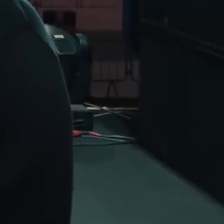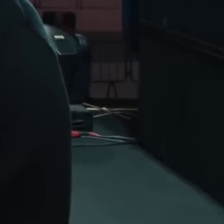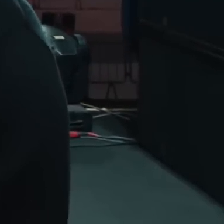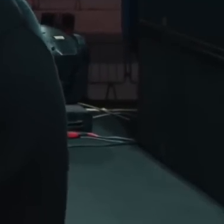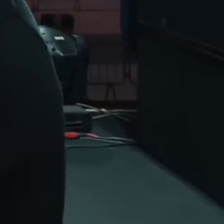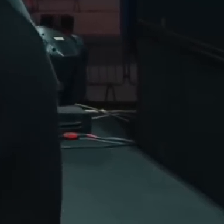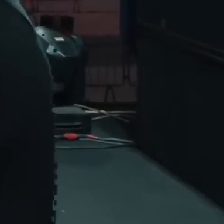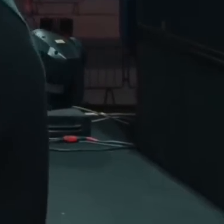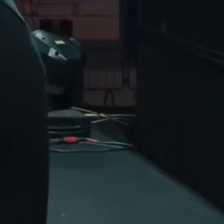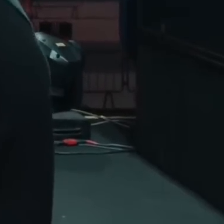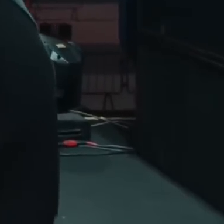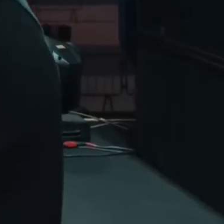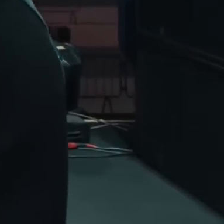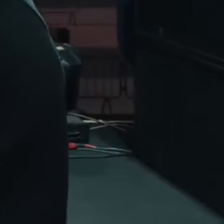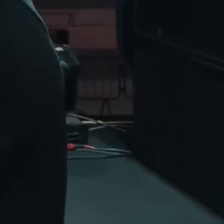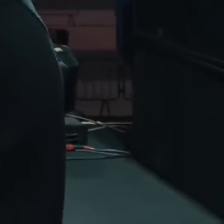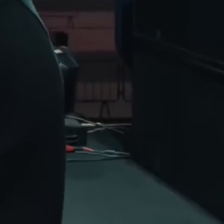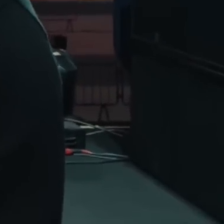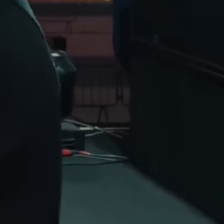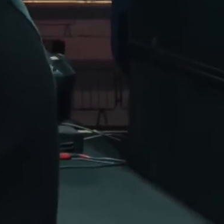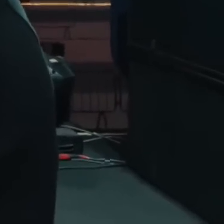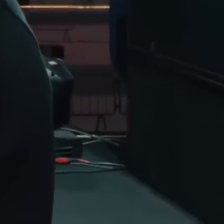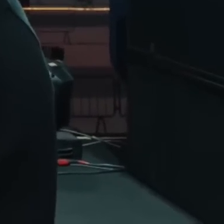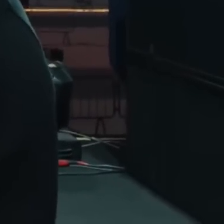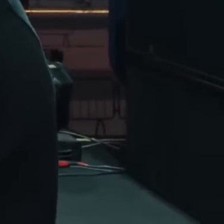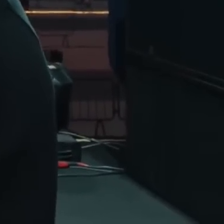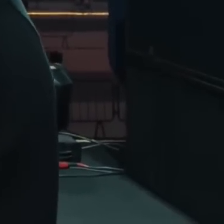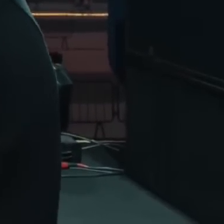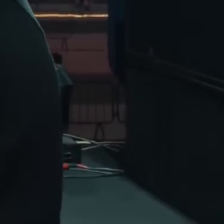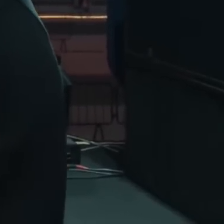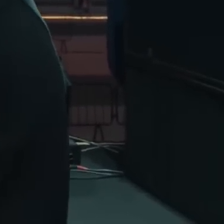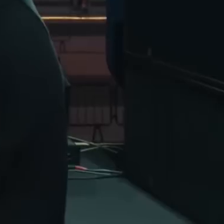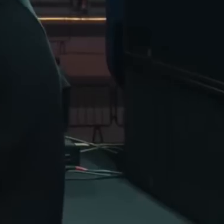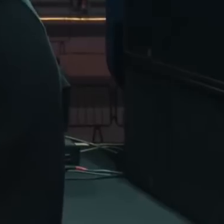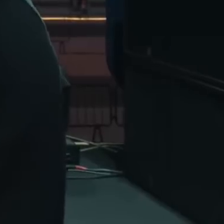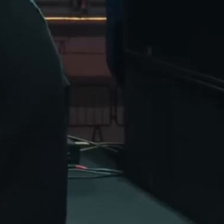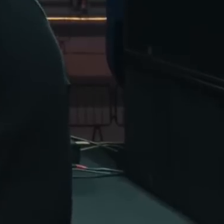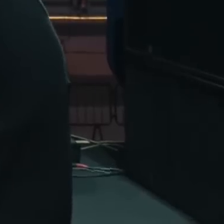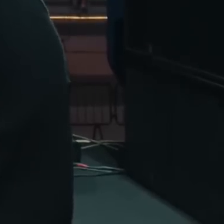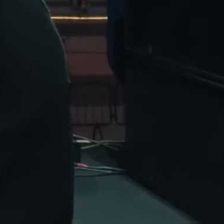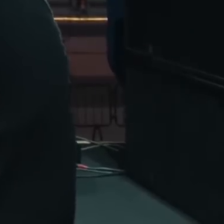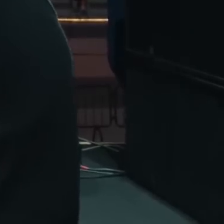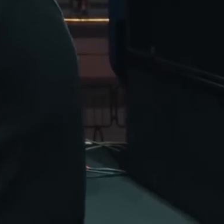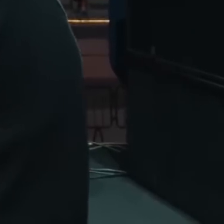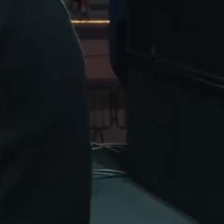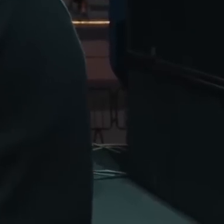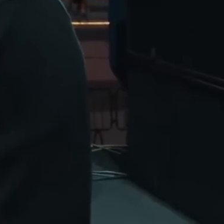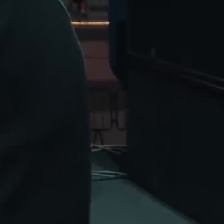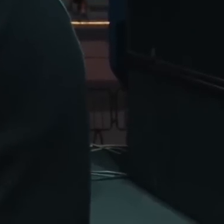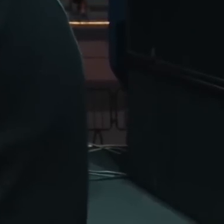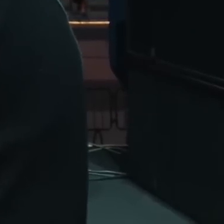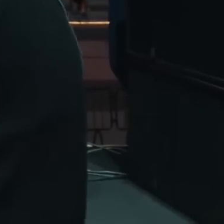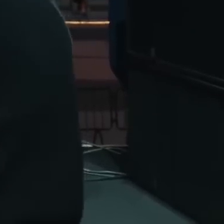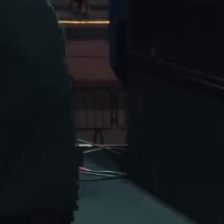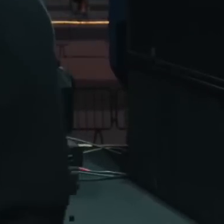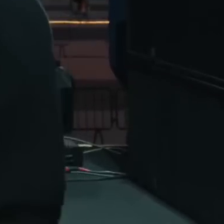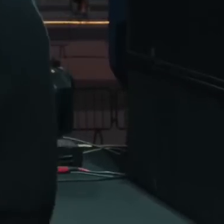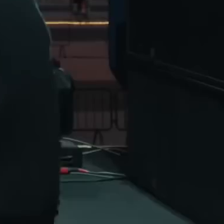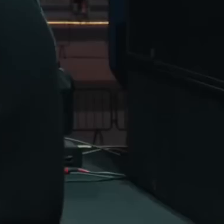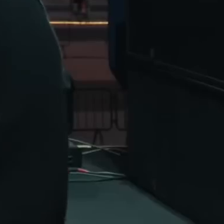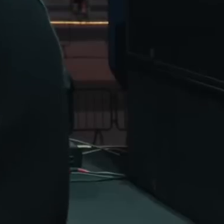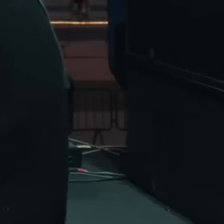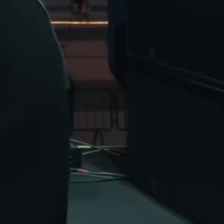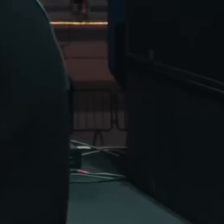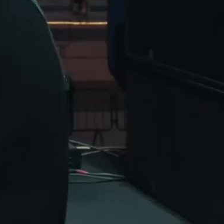Ou seja, você não é escravo, você é filho. O escravo vive por medo, trabalha com